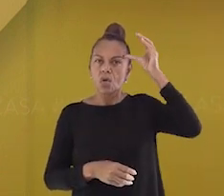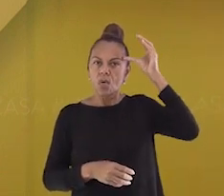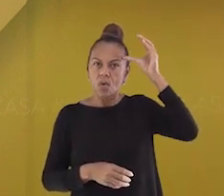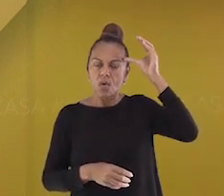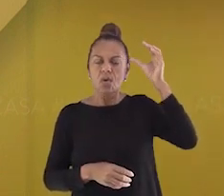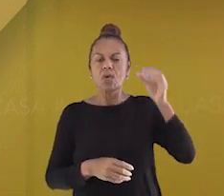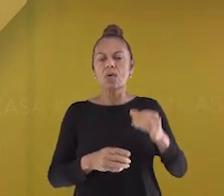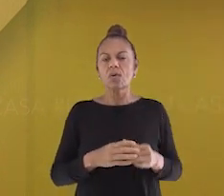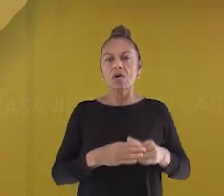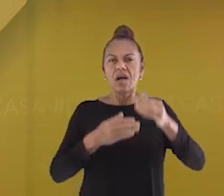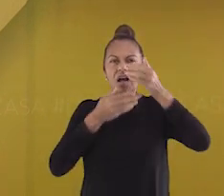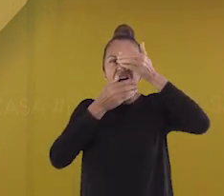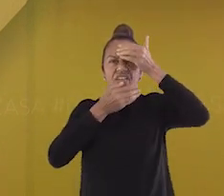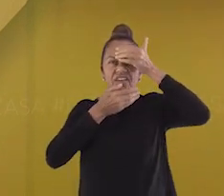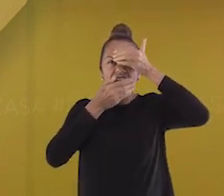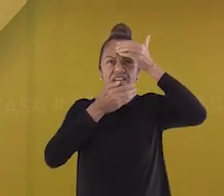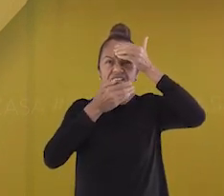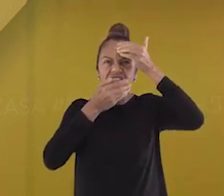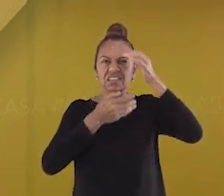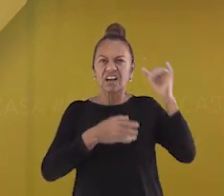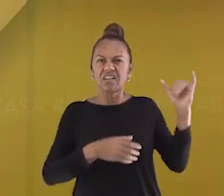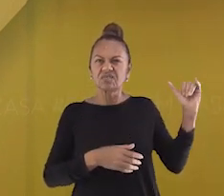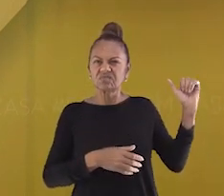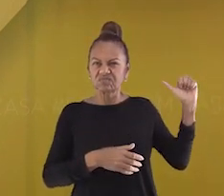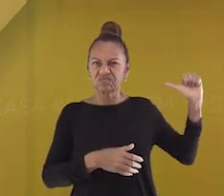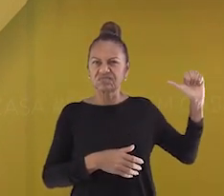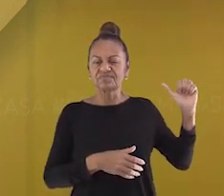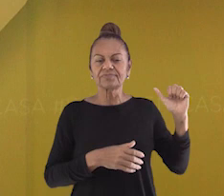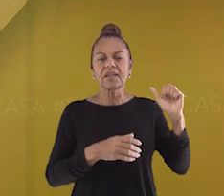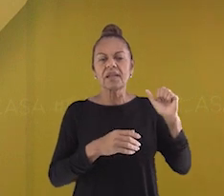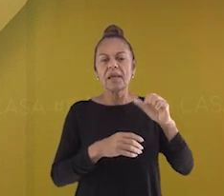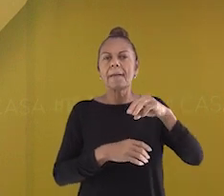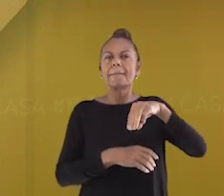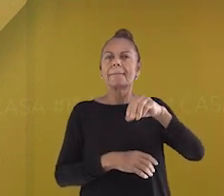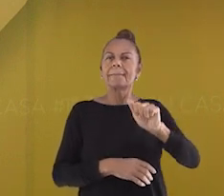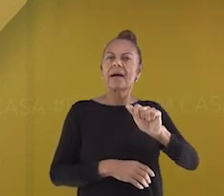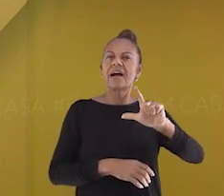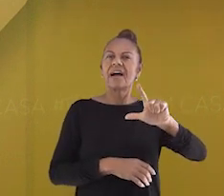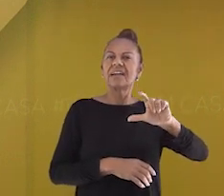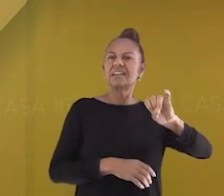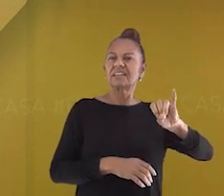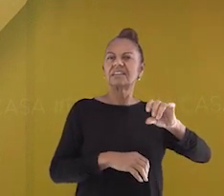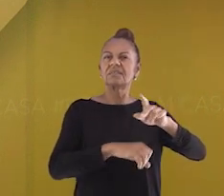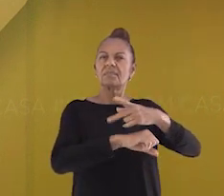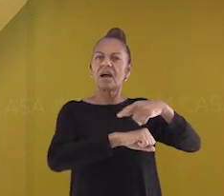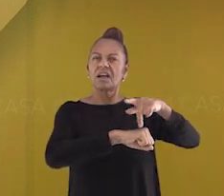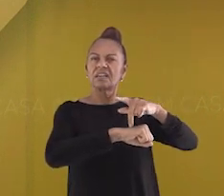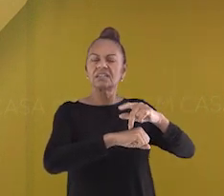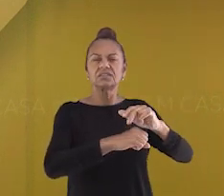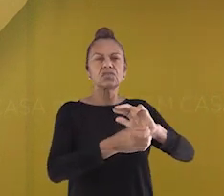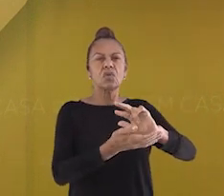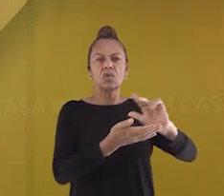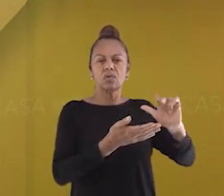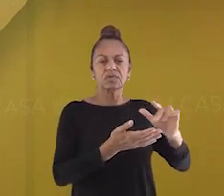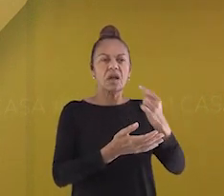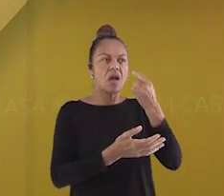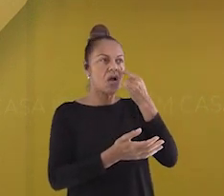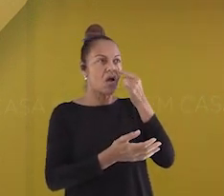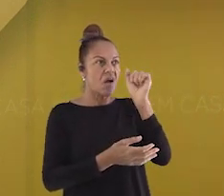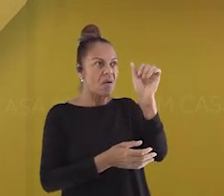República Democrática do Congo, Afeganistão, Mali e outros países, como temos aqui no mapa.